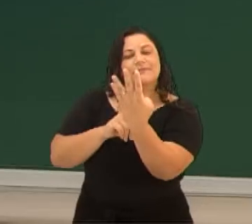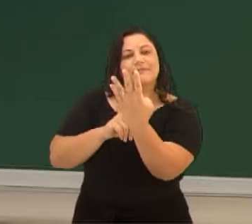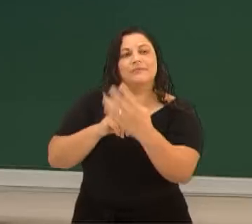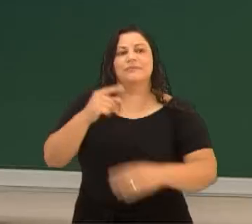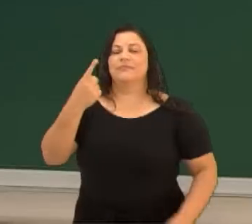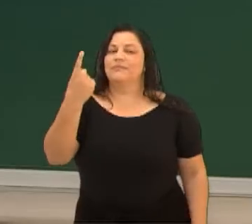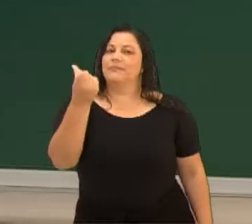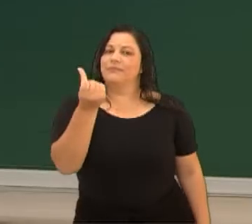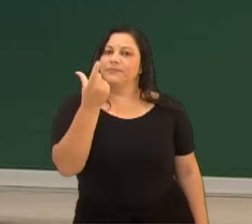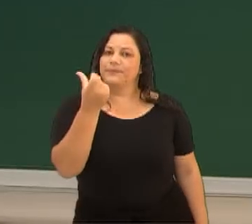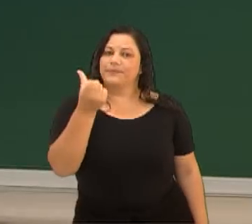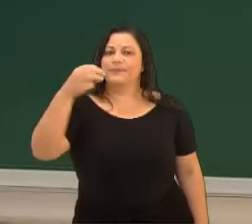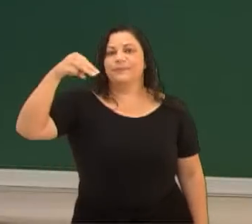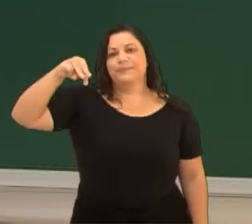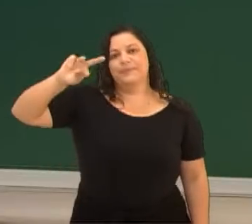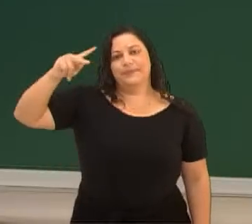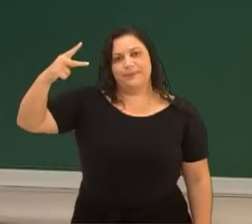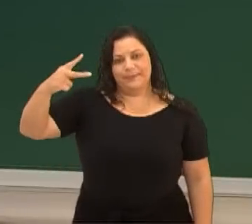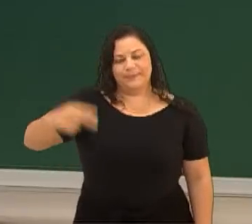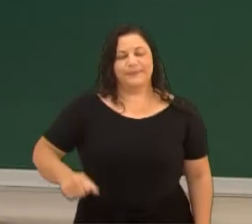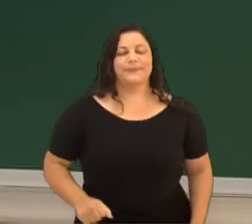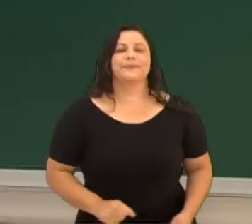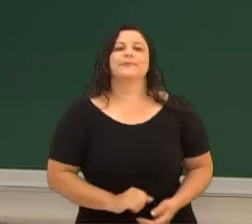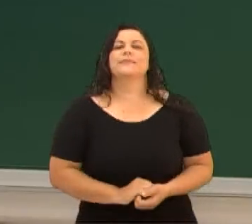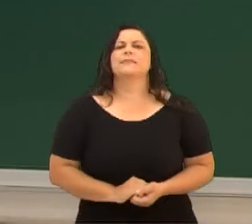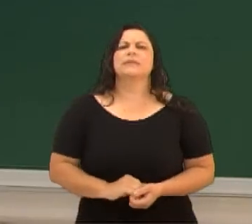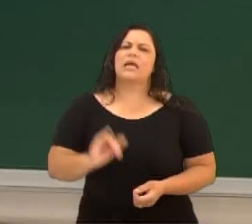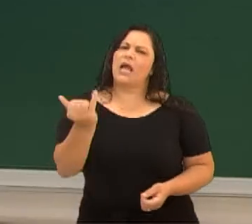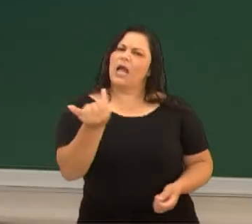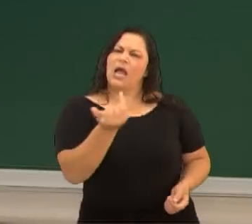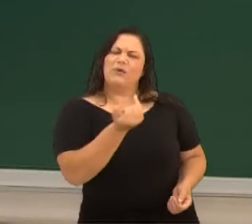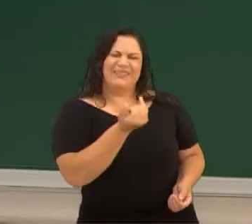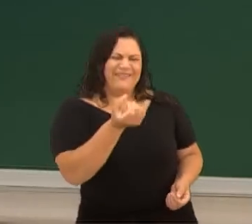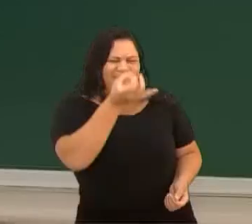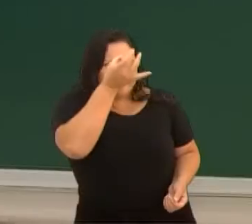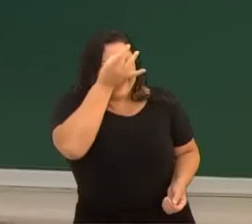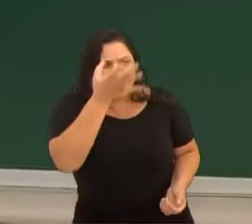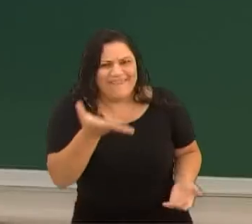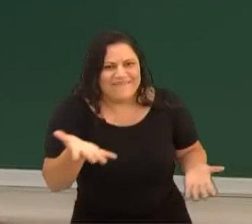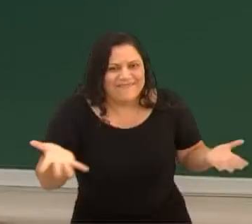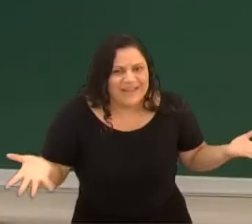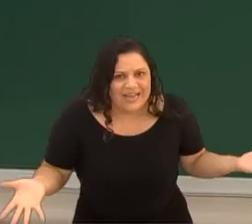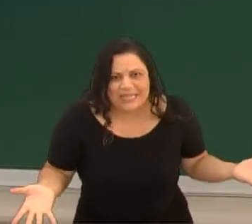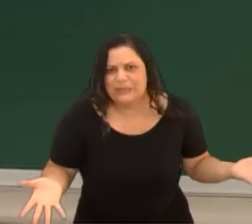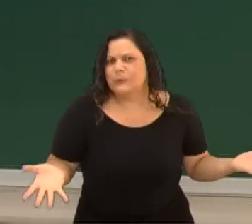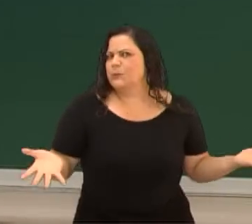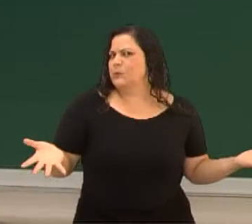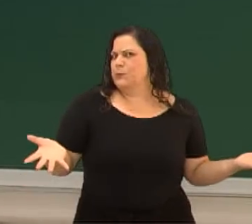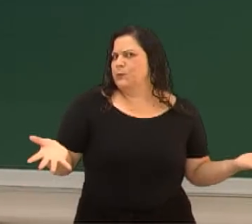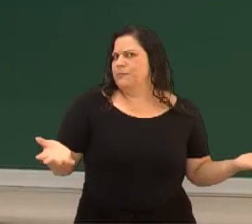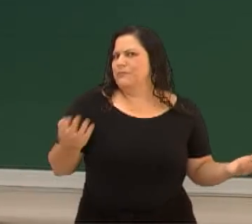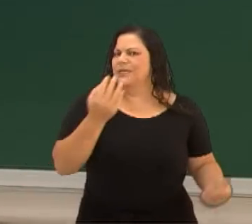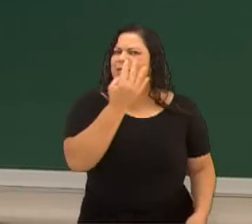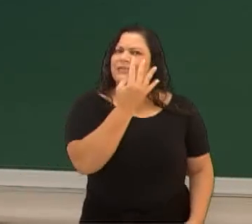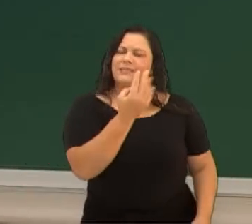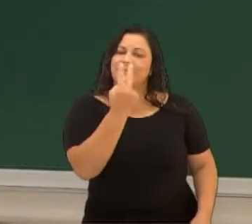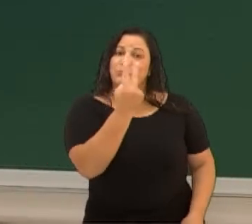dá 16. Aí, você falou para mim que estava fácil, mas você fez 2 vezes 4,